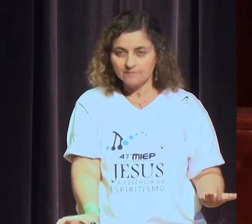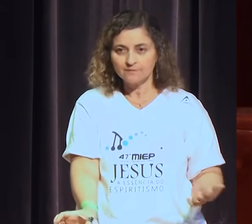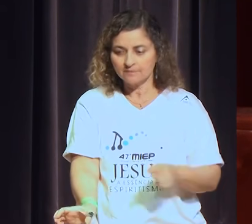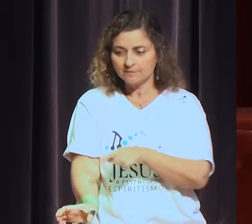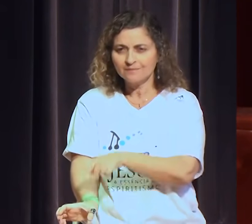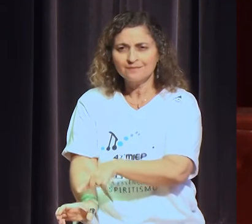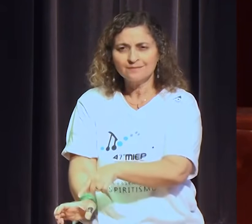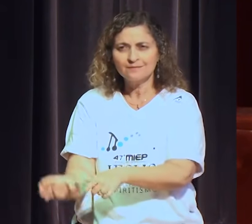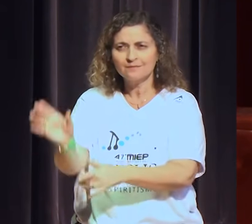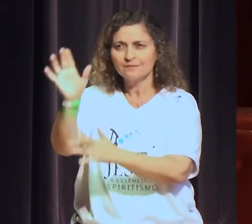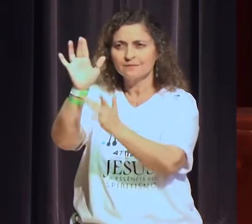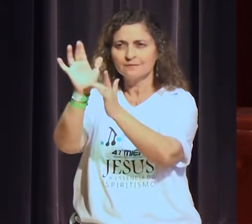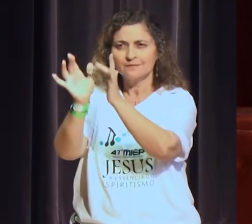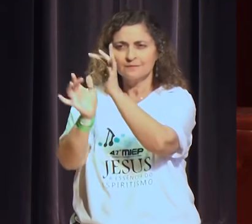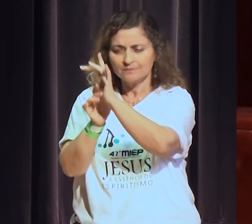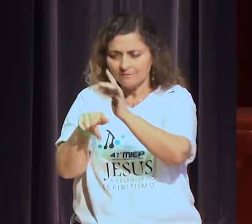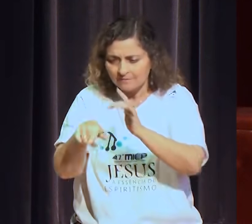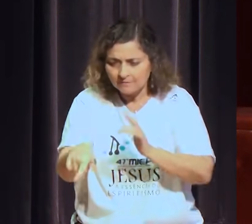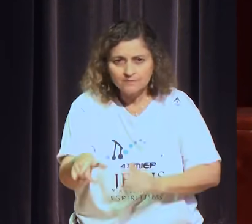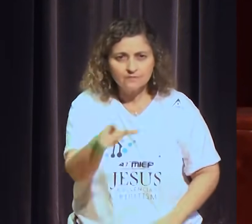Então, esse ser